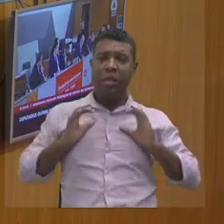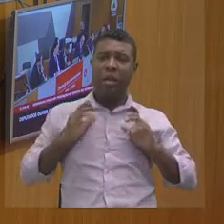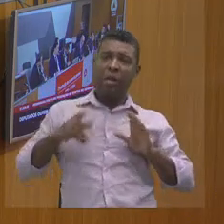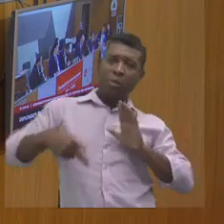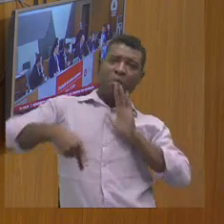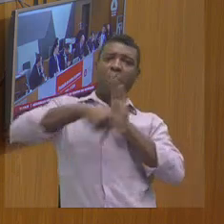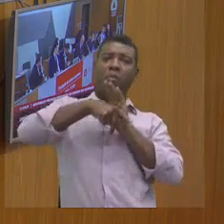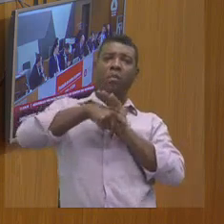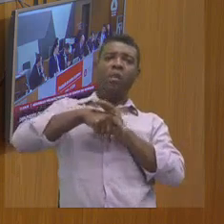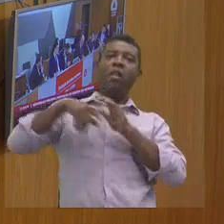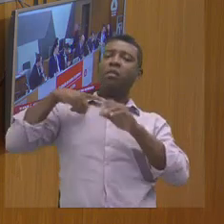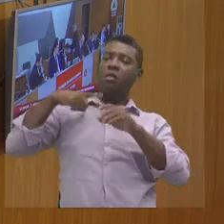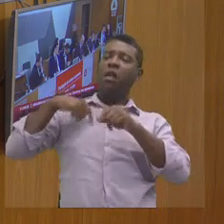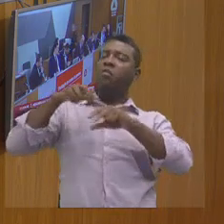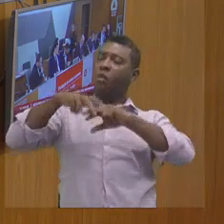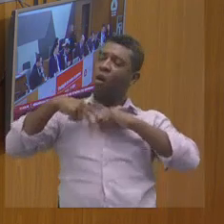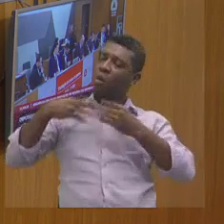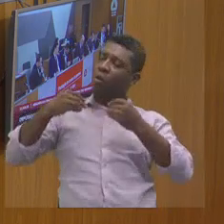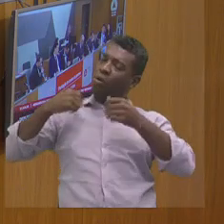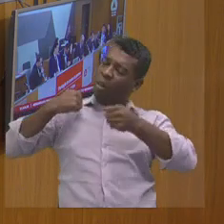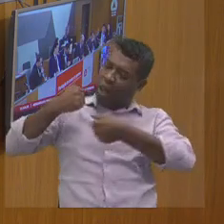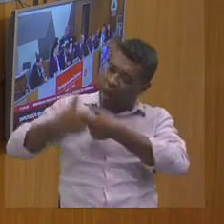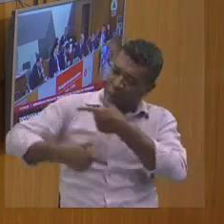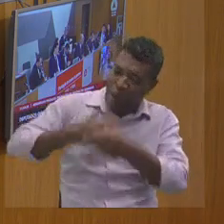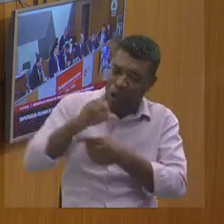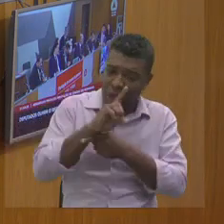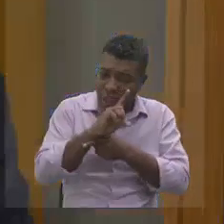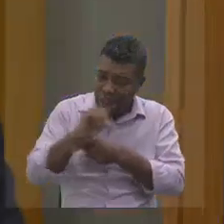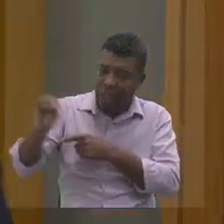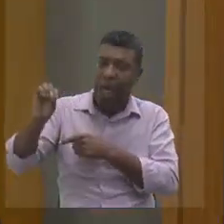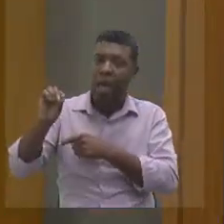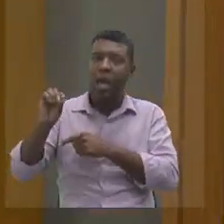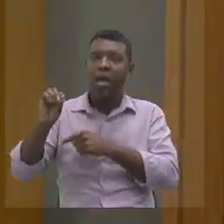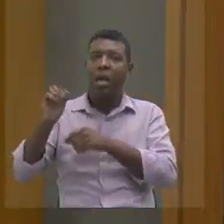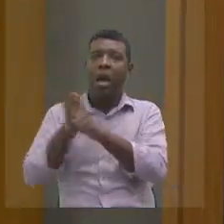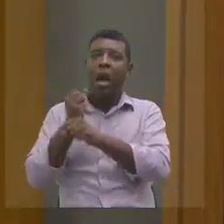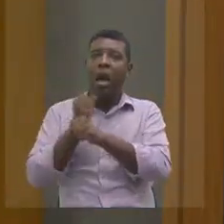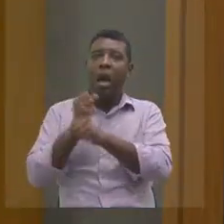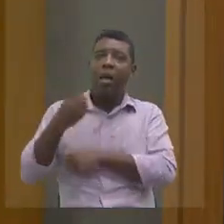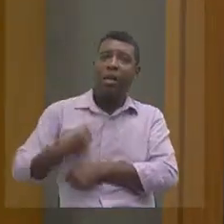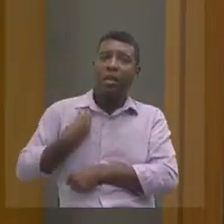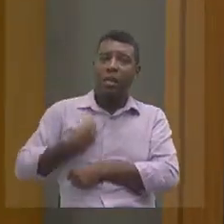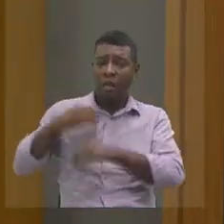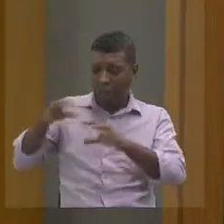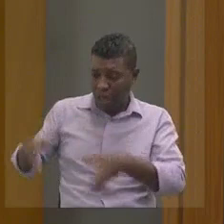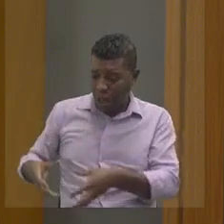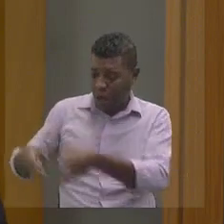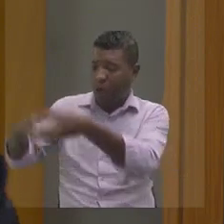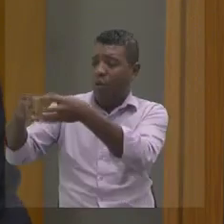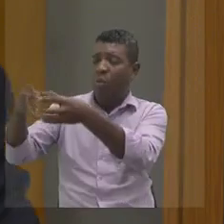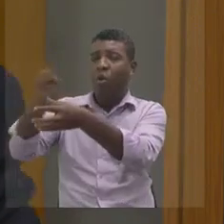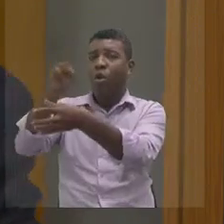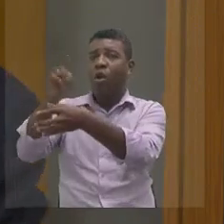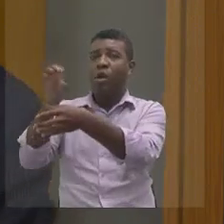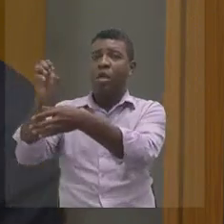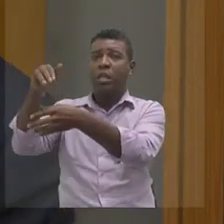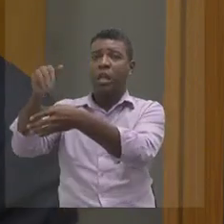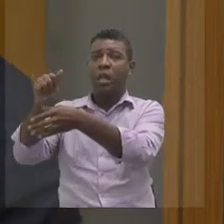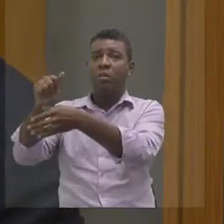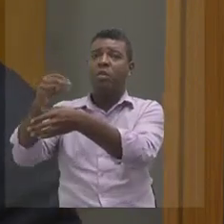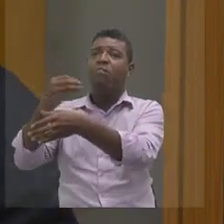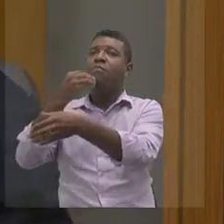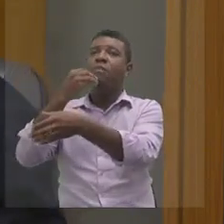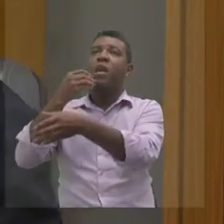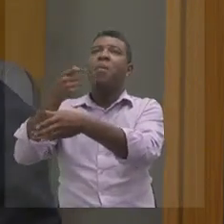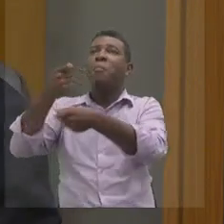com muito trabalho ao longo de 100 anos de existência do grupo Zema eles não precisaria nem indicar poderia ter um helicóptero